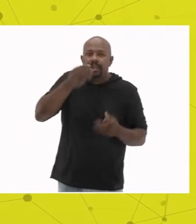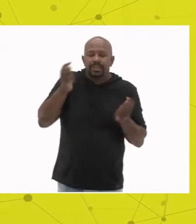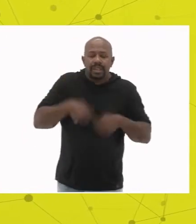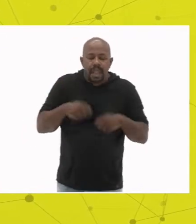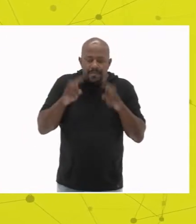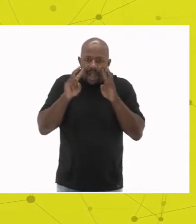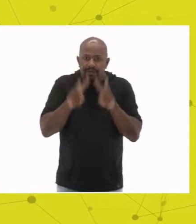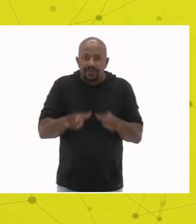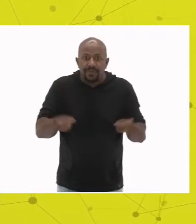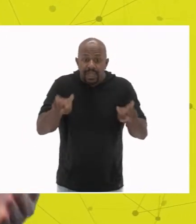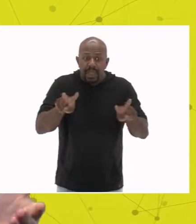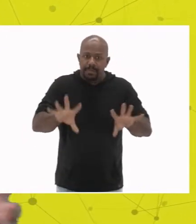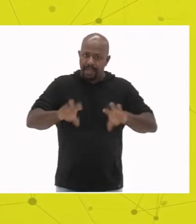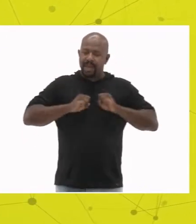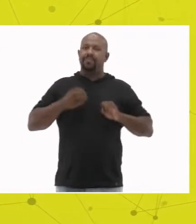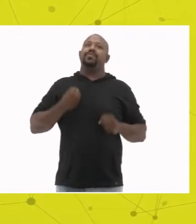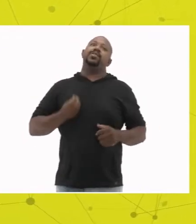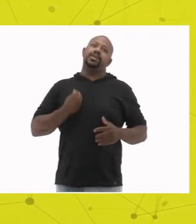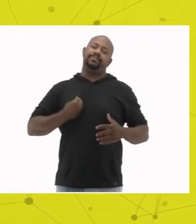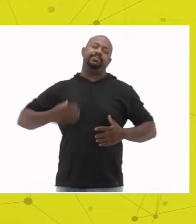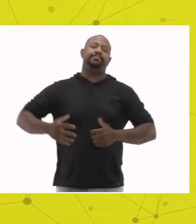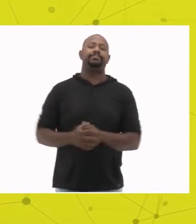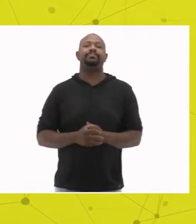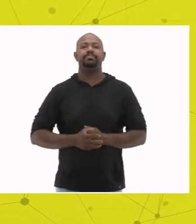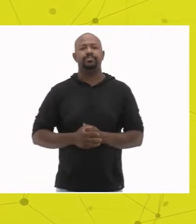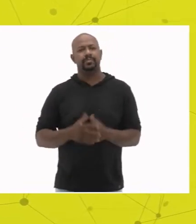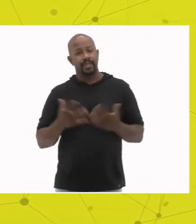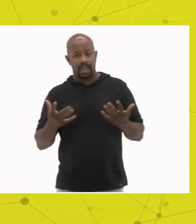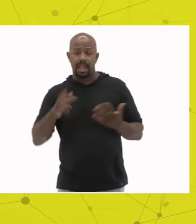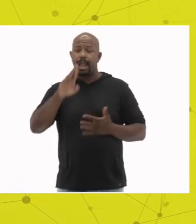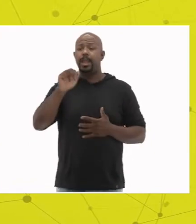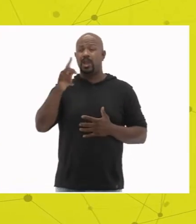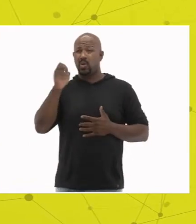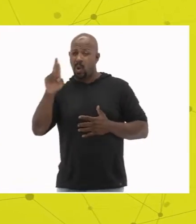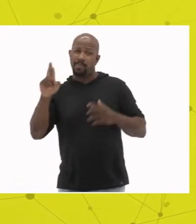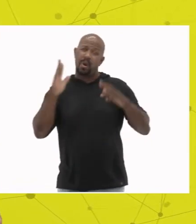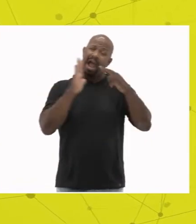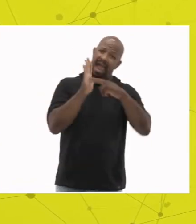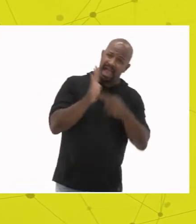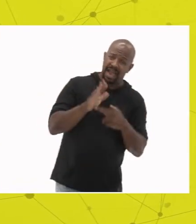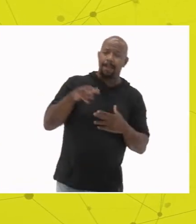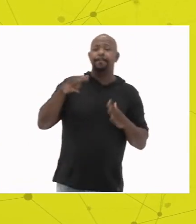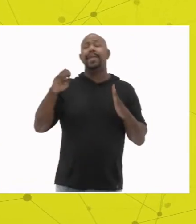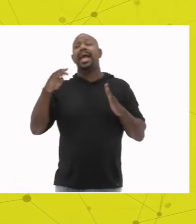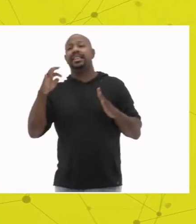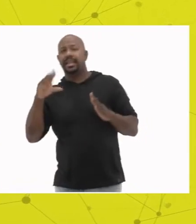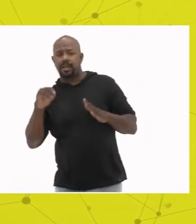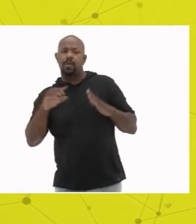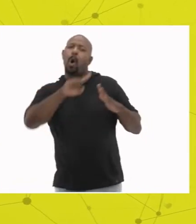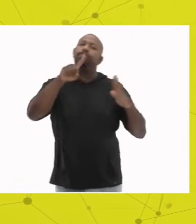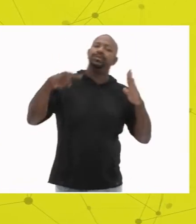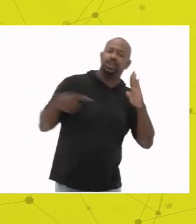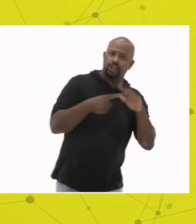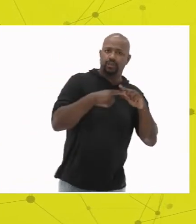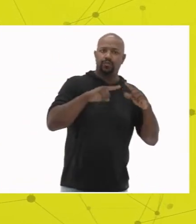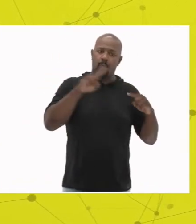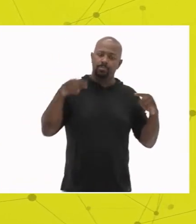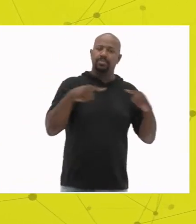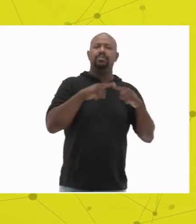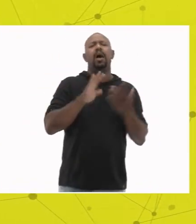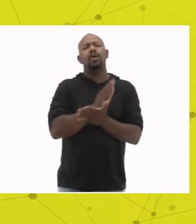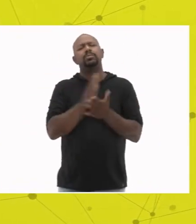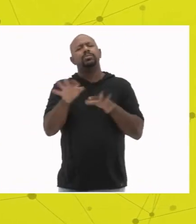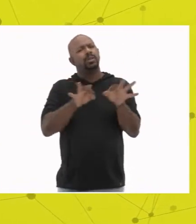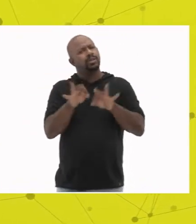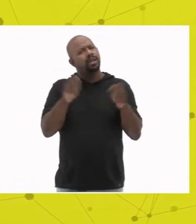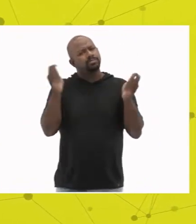que serve para ver e para viver. Trocando rigores por regras e métricas por objetivos, já dá para pensar em alguns